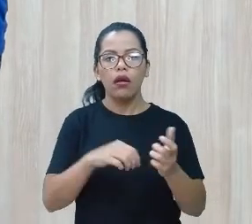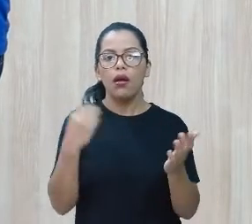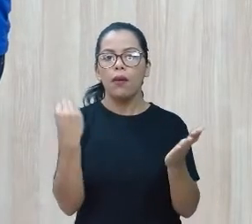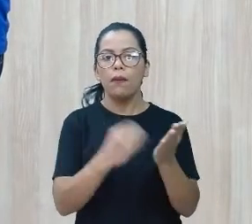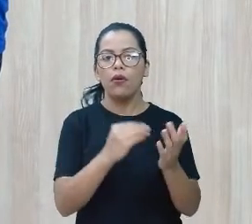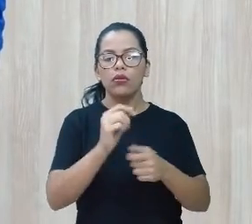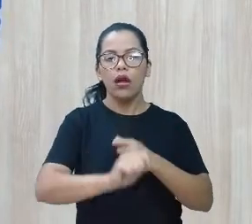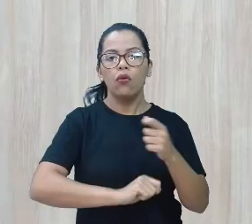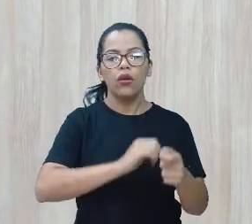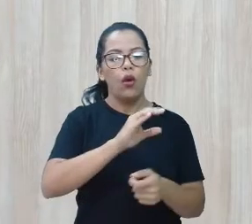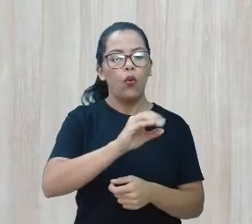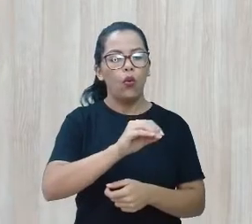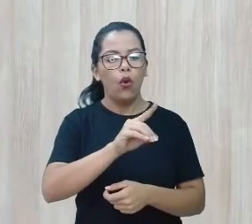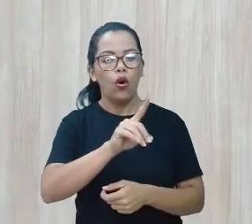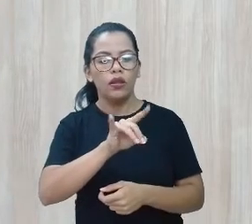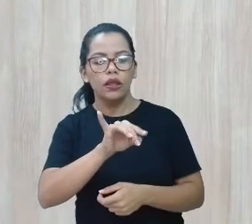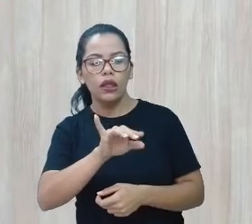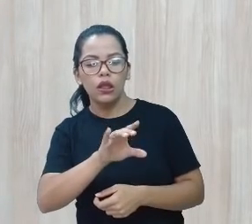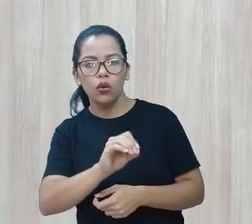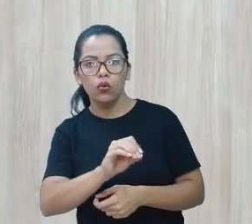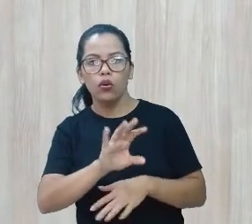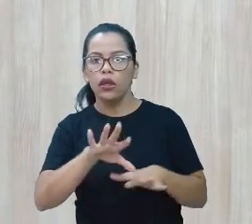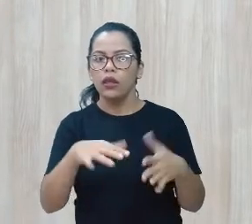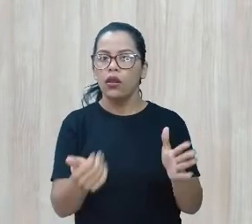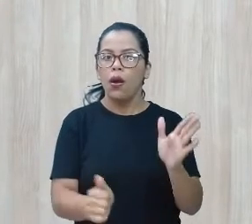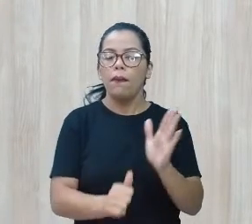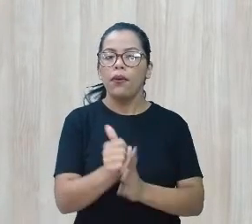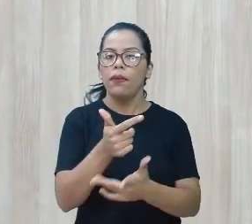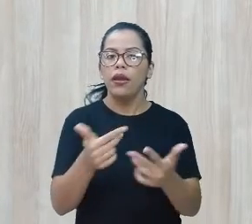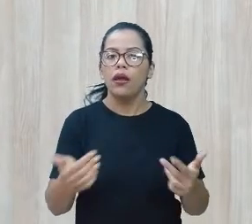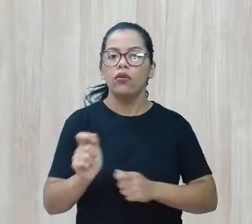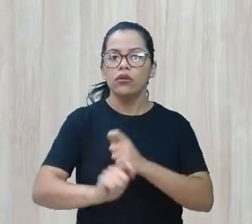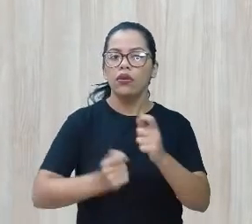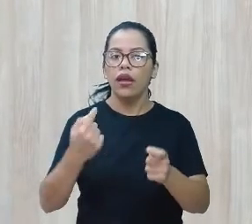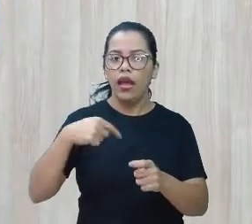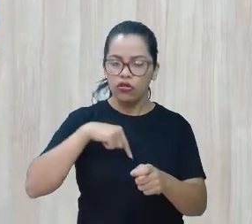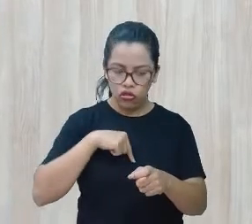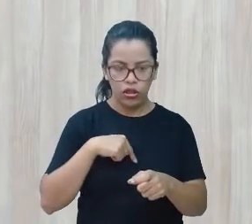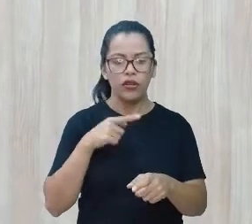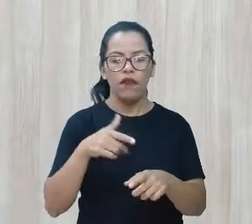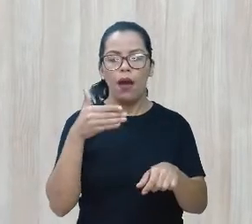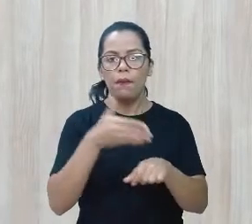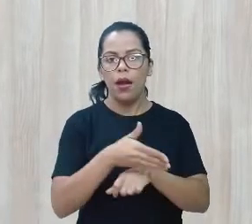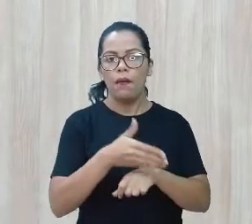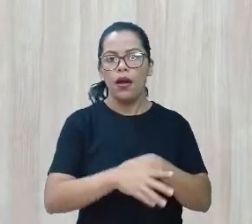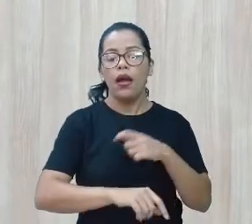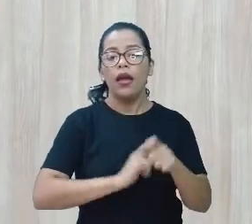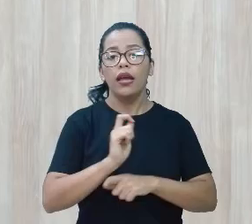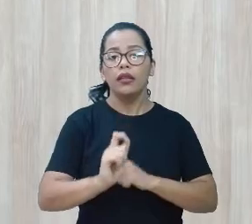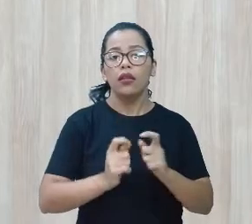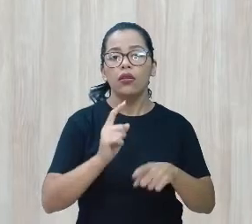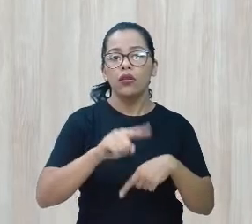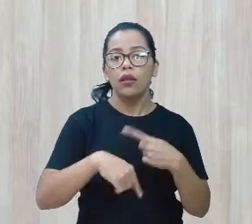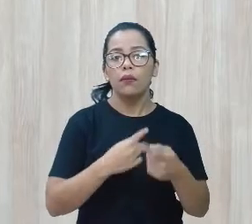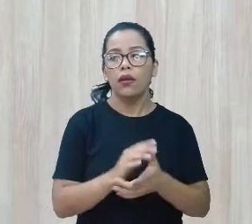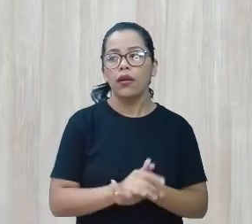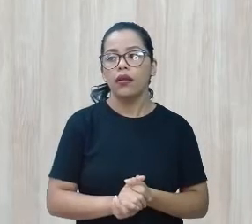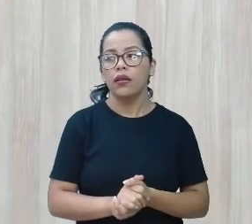faça. Então a primeira coisa é a que a gente vai intervir ali. E a segunda coisa é que ela faz mas eu vou dizer de